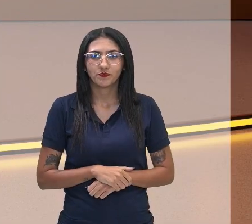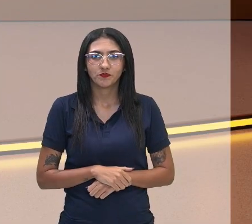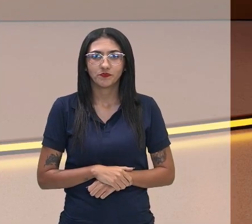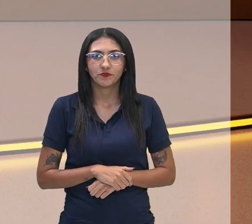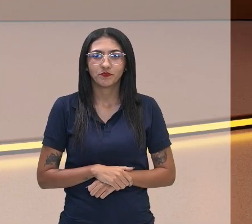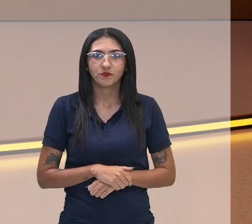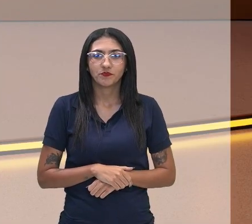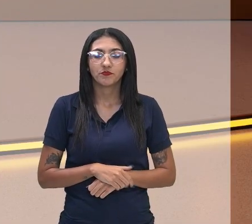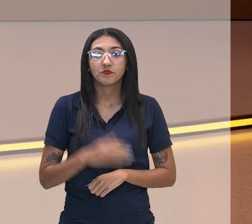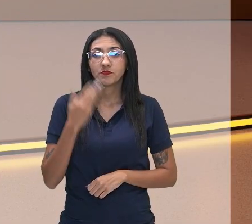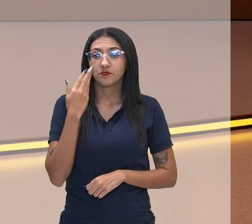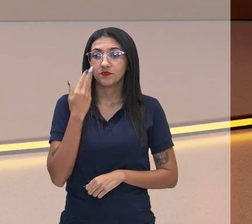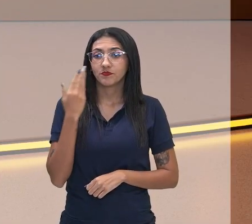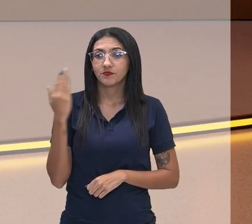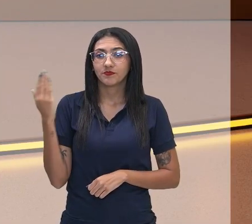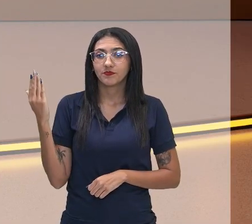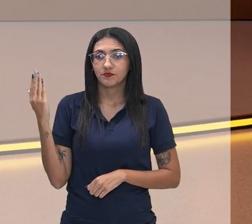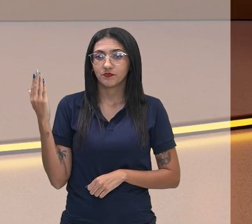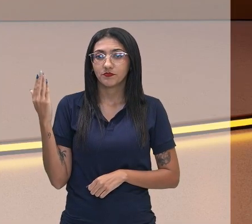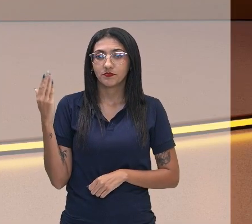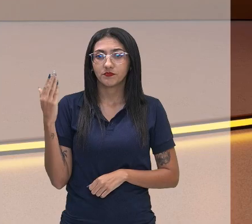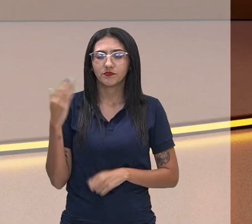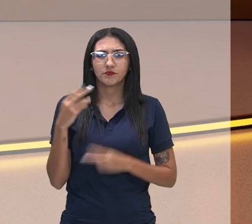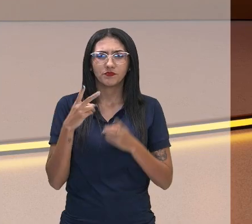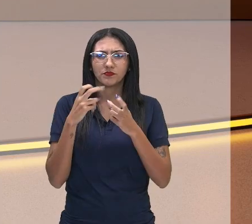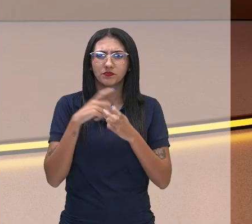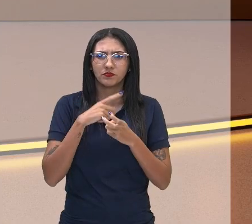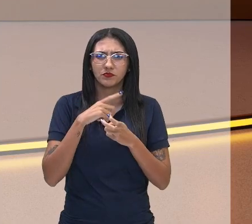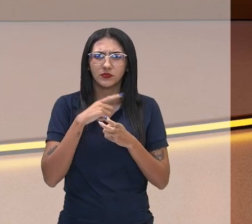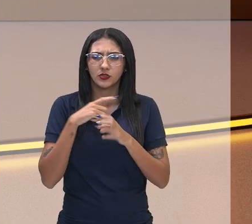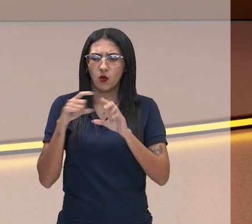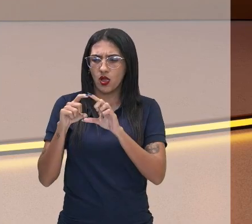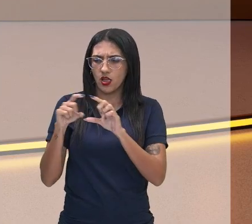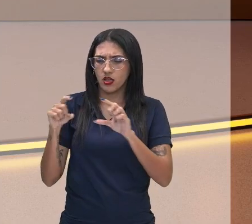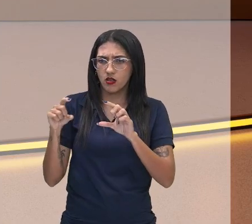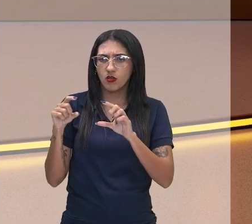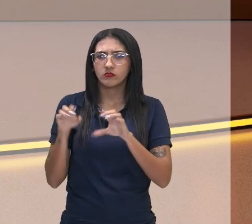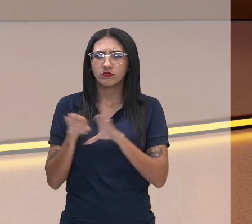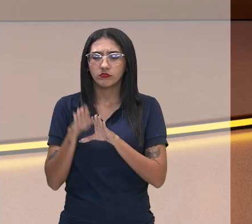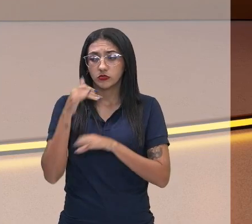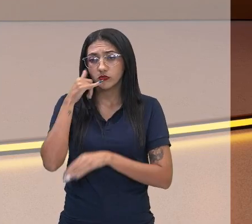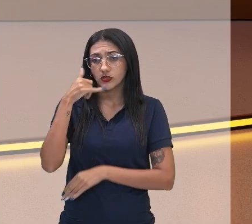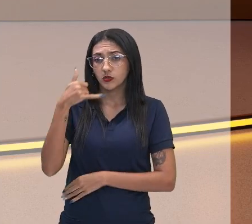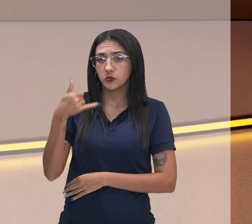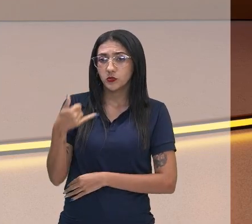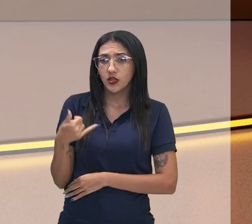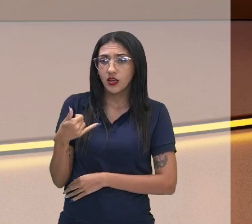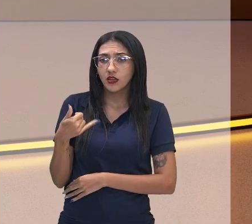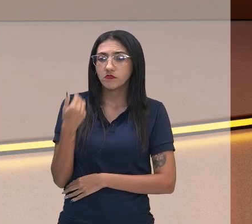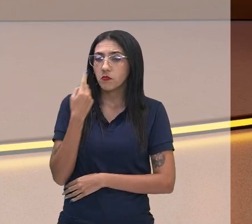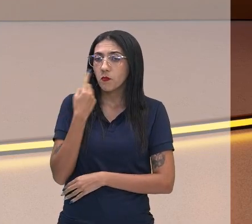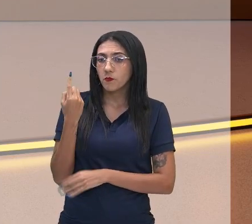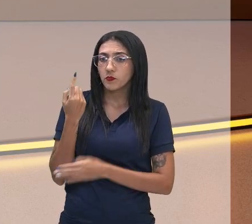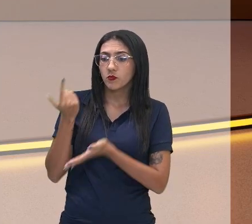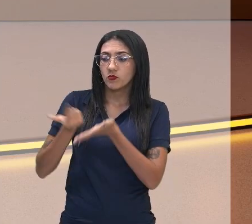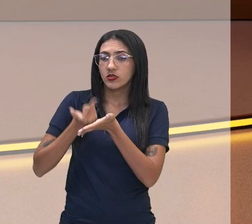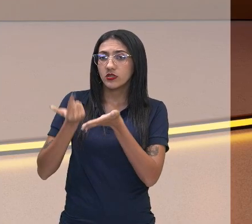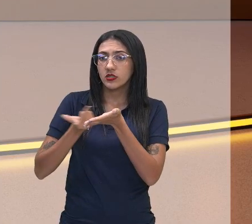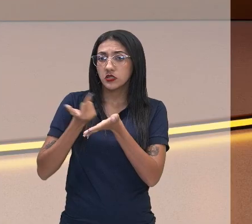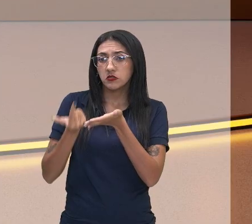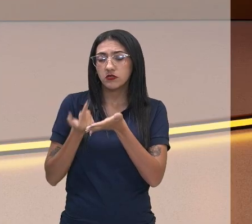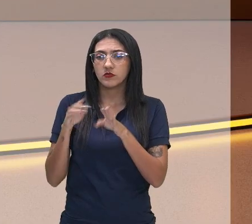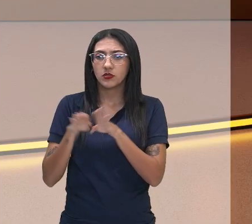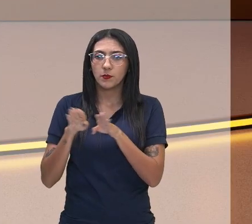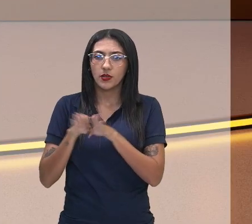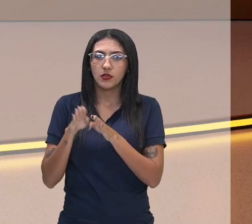aqui podemos perceber um relógio digital, um celular, um livro,